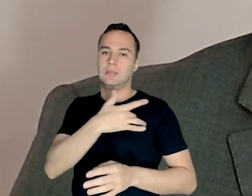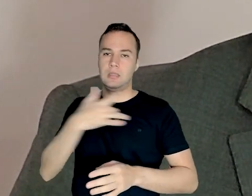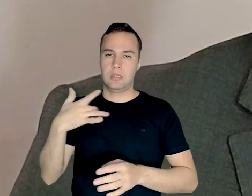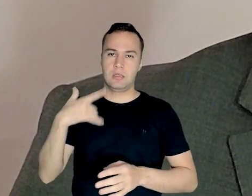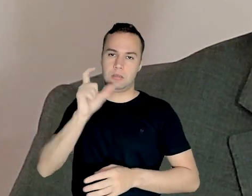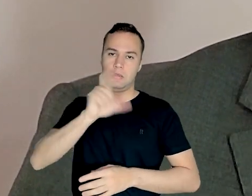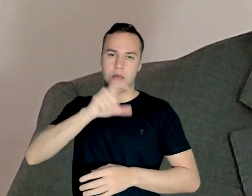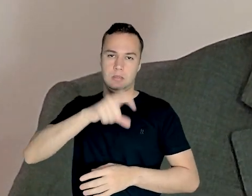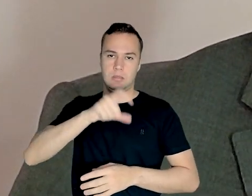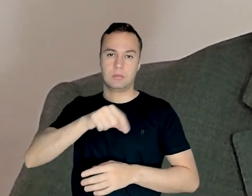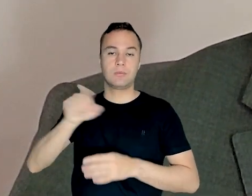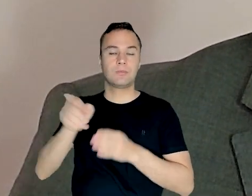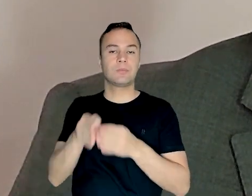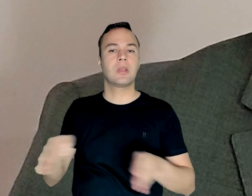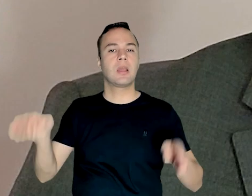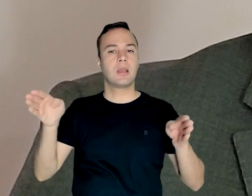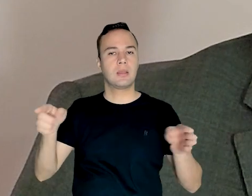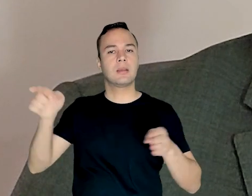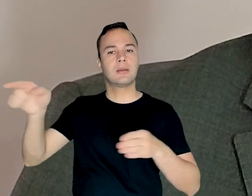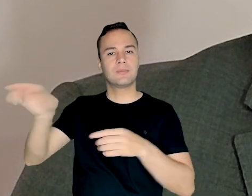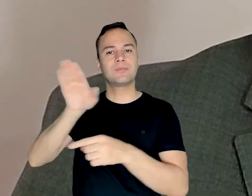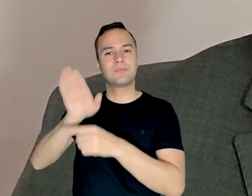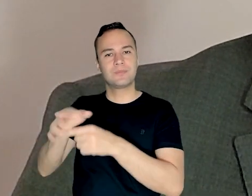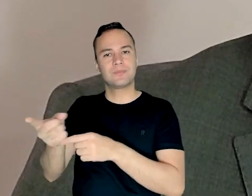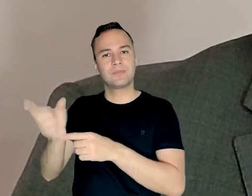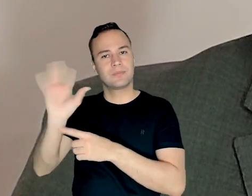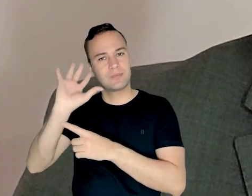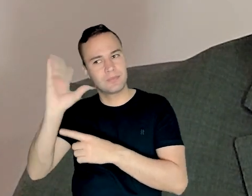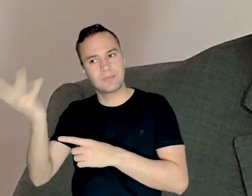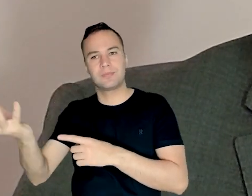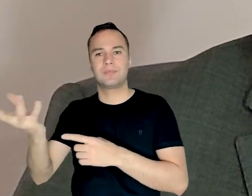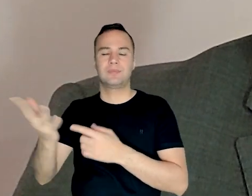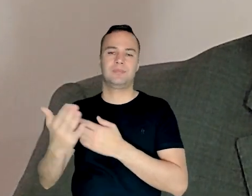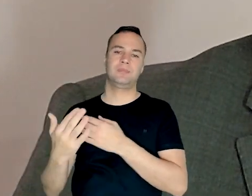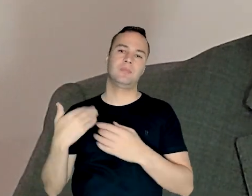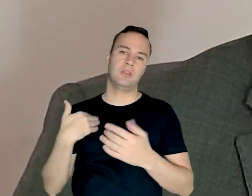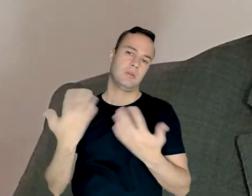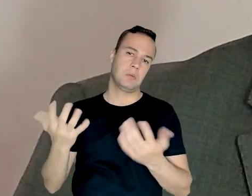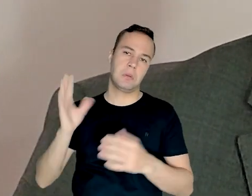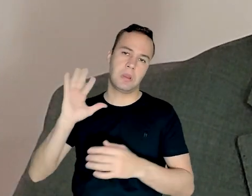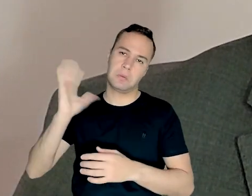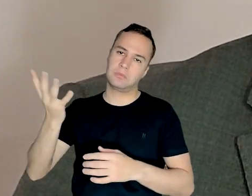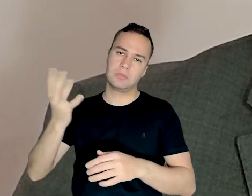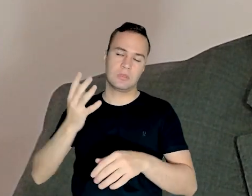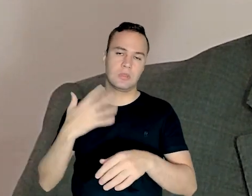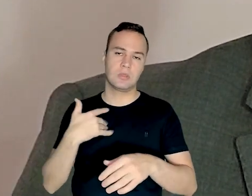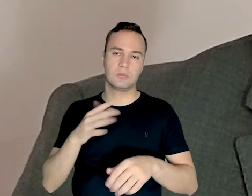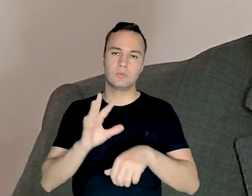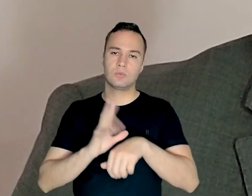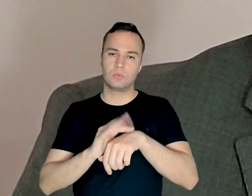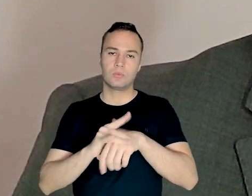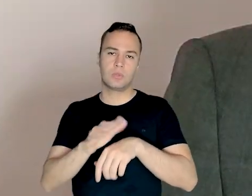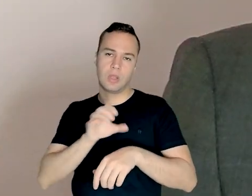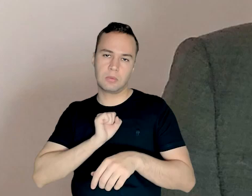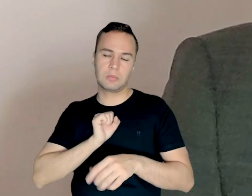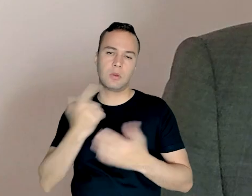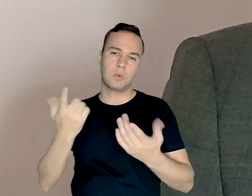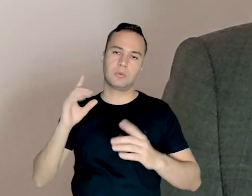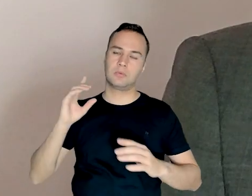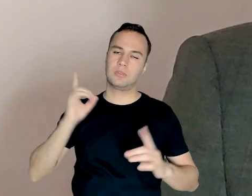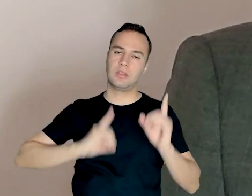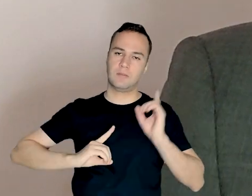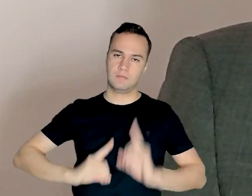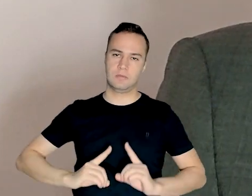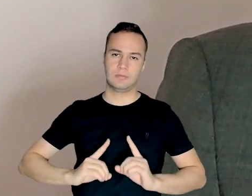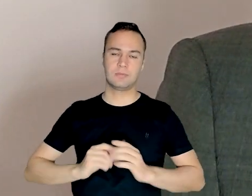de saúde durante o período de auxílio doença acidentário ou de aposentadoria por invalidez. No